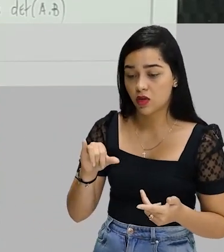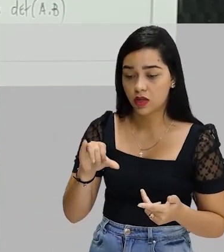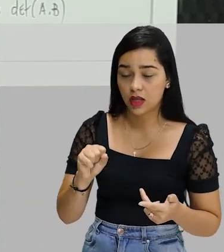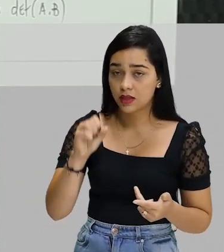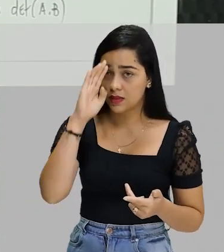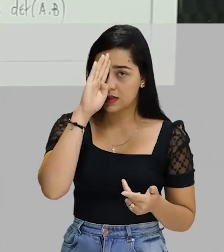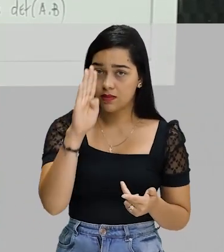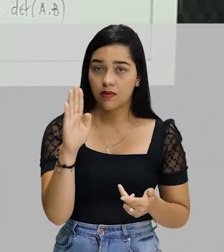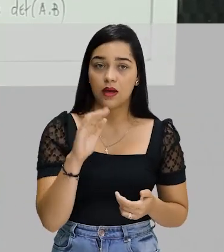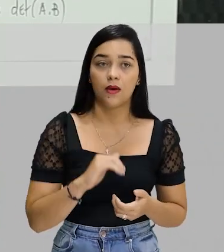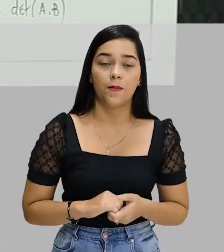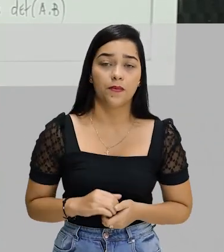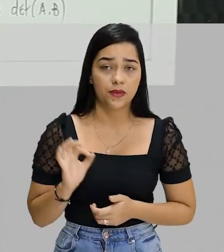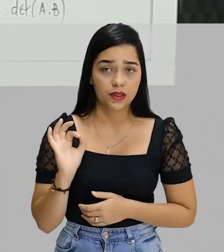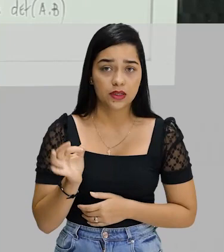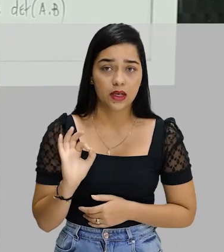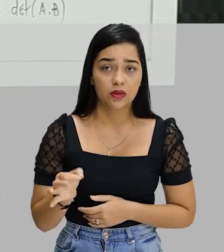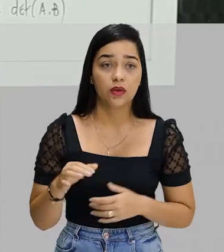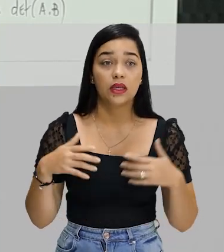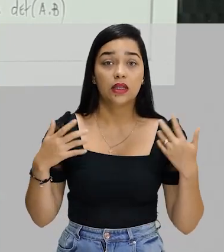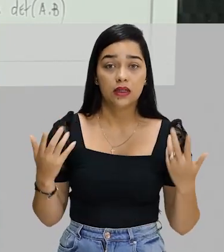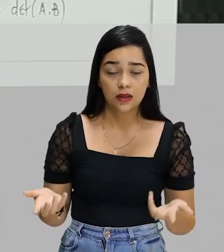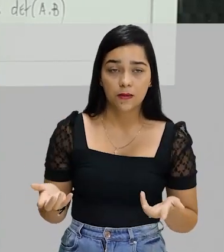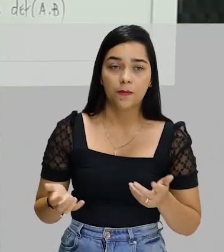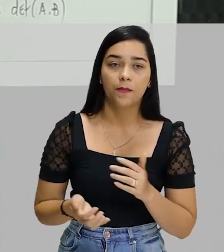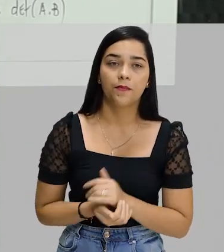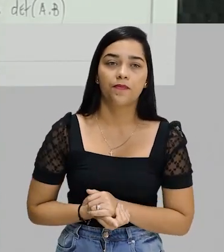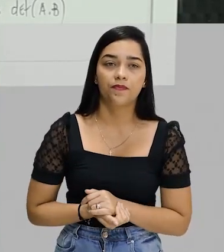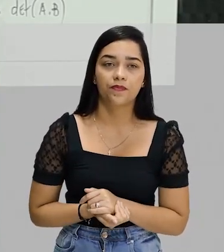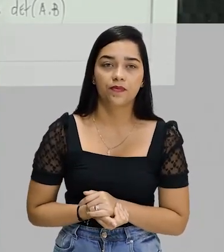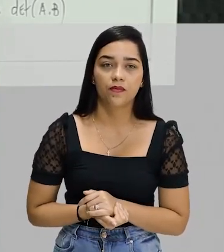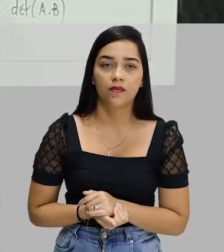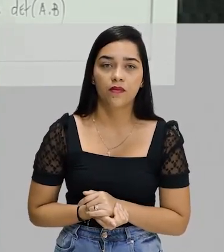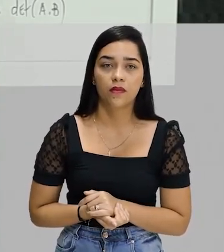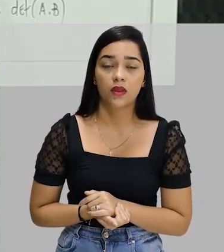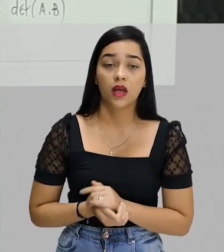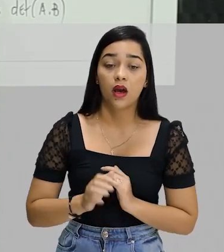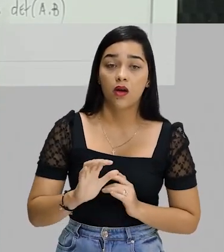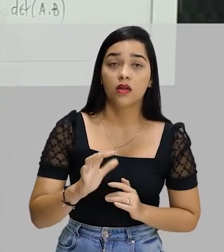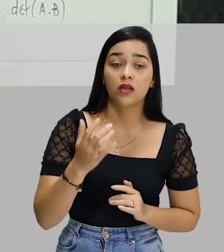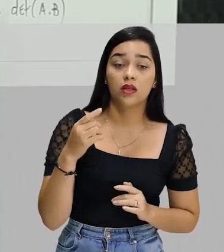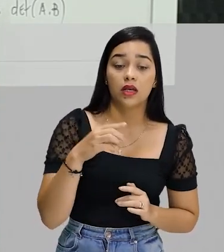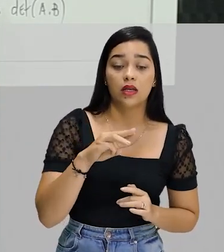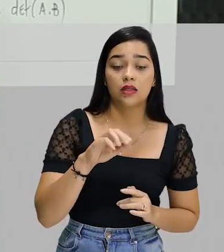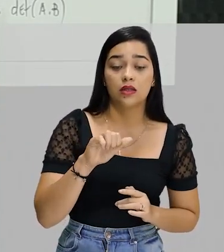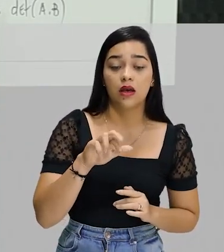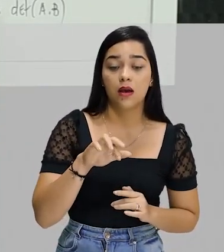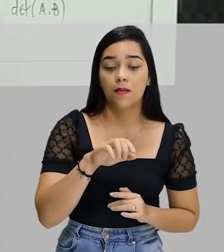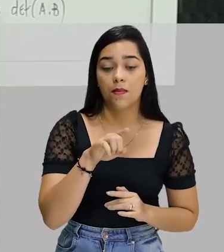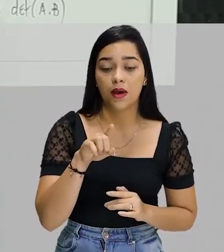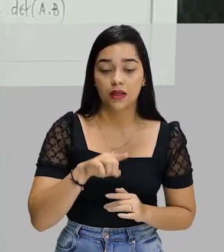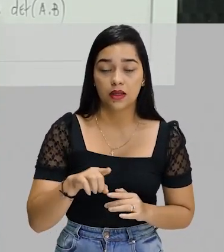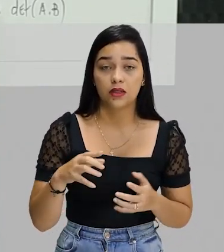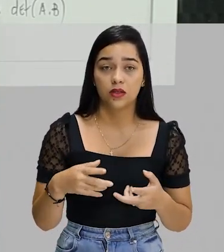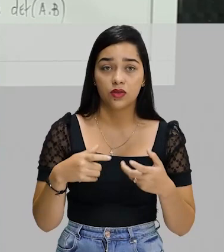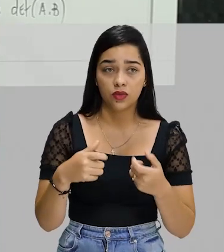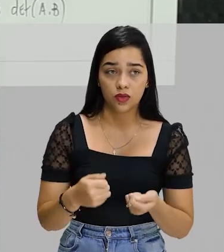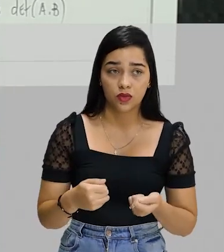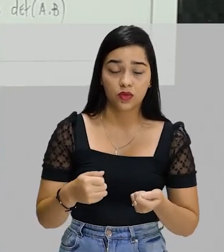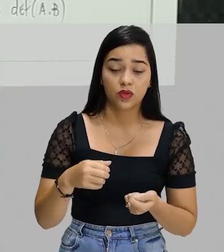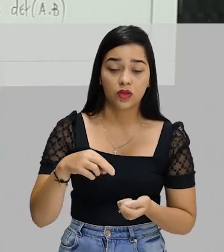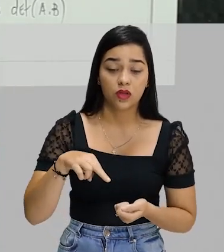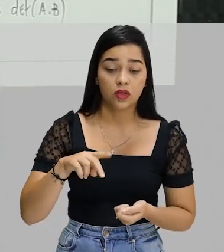principal. Certo? Então veja só, isso aqui aconteceu nessa matriz. Ó. Aqui em cima todos os elementos